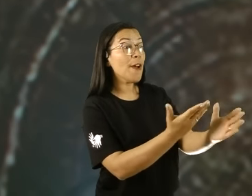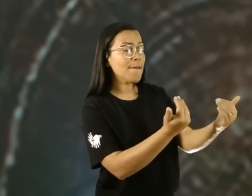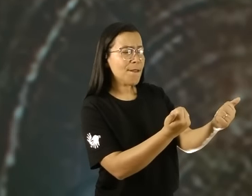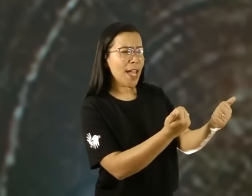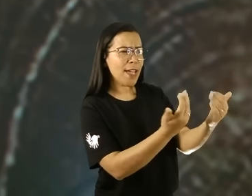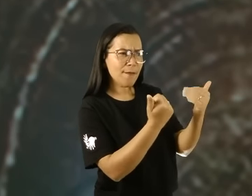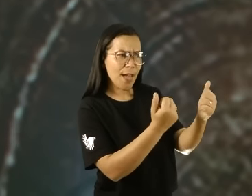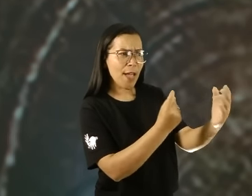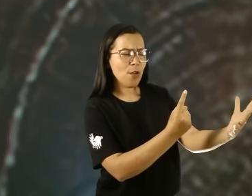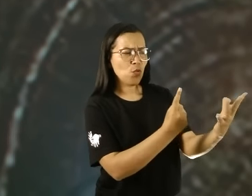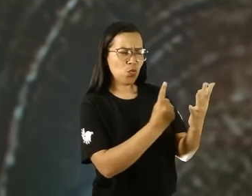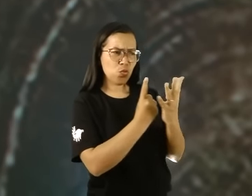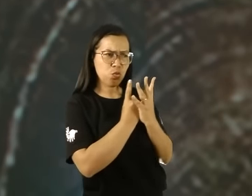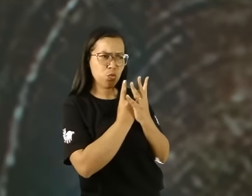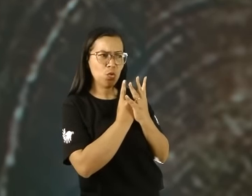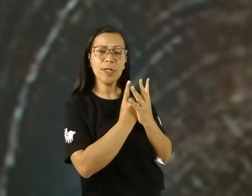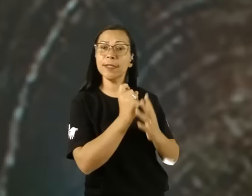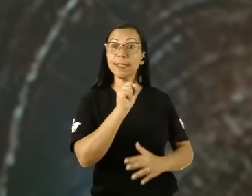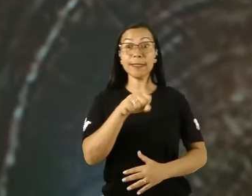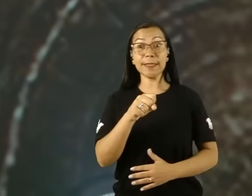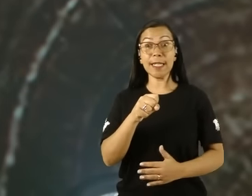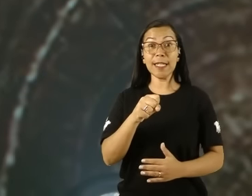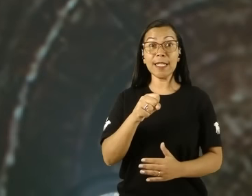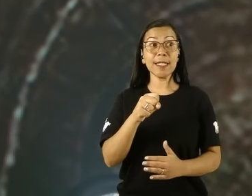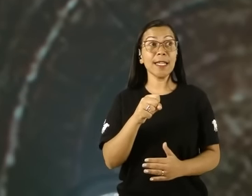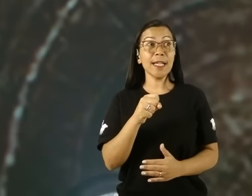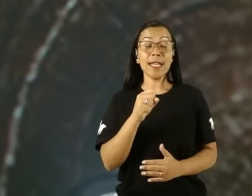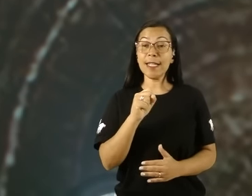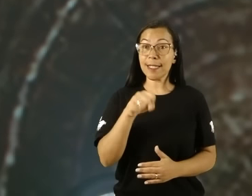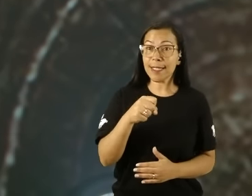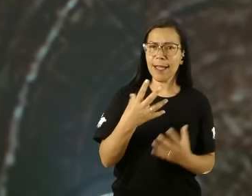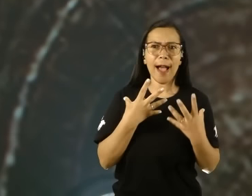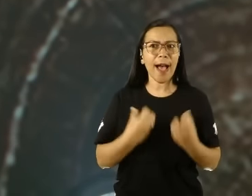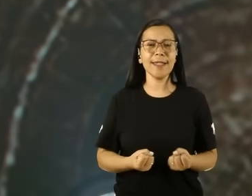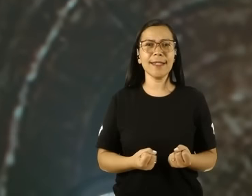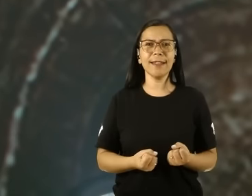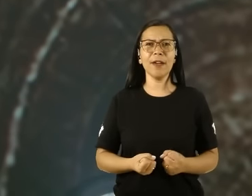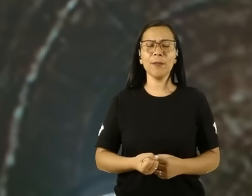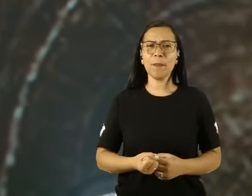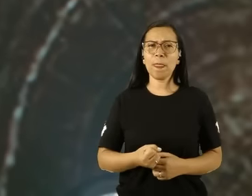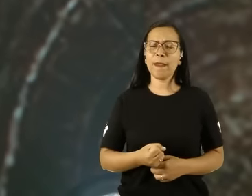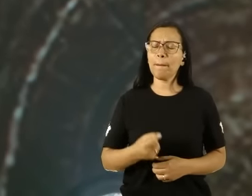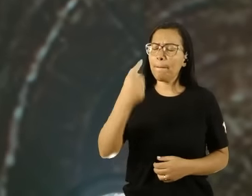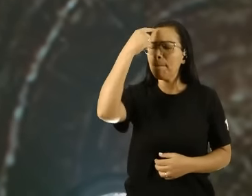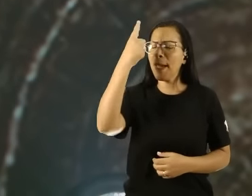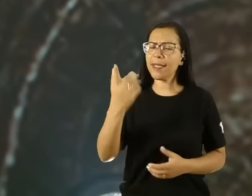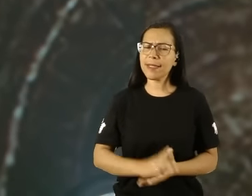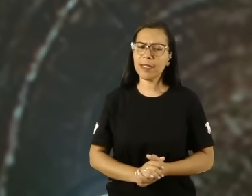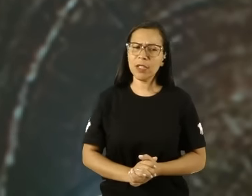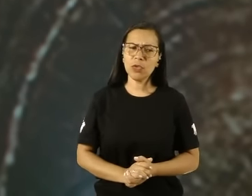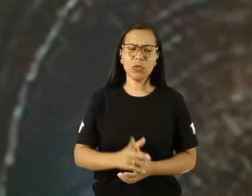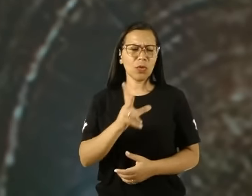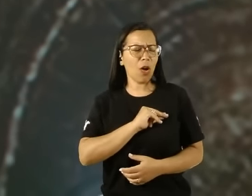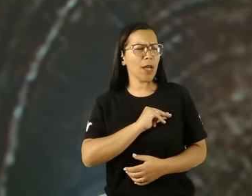Não foi fácil. E o mais lindo, eles seguem Jesus. Você pode bater nos discípulos, dizer que eles foram incrédulos, dizer